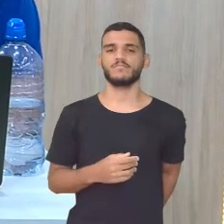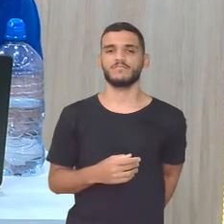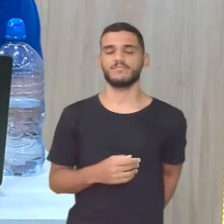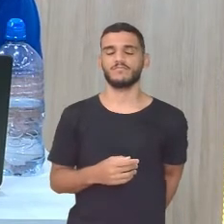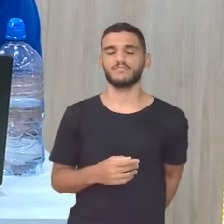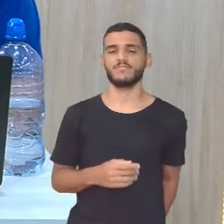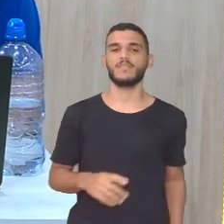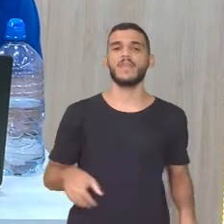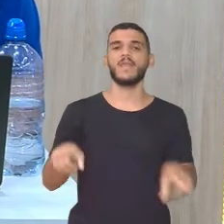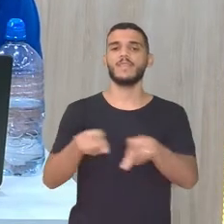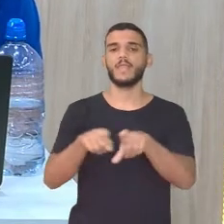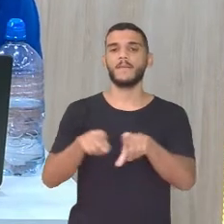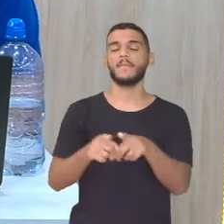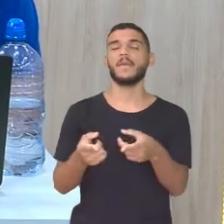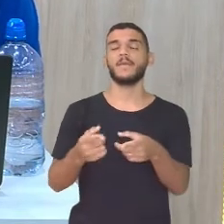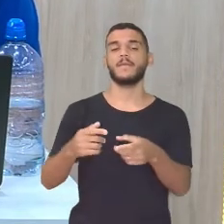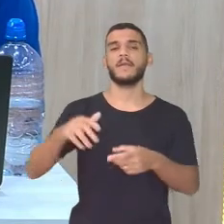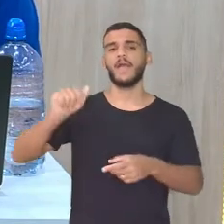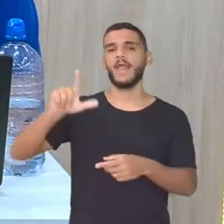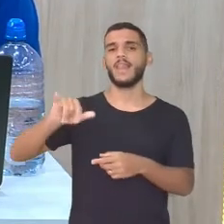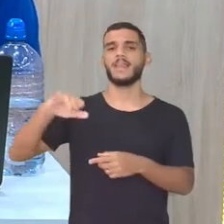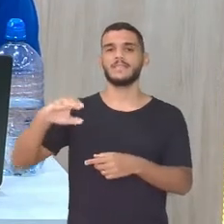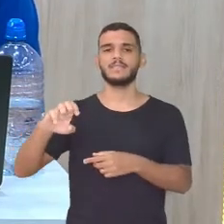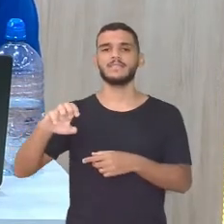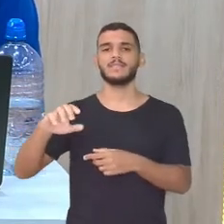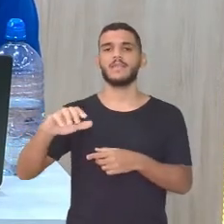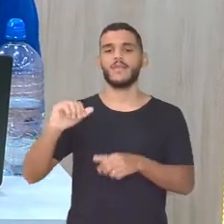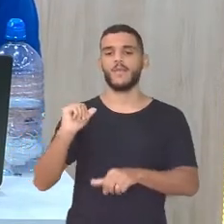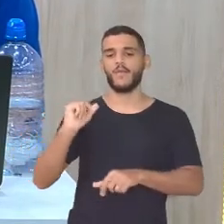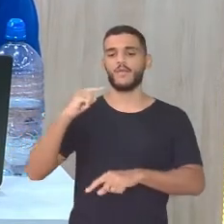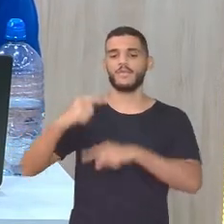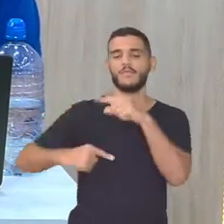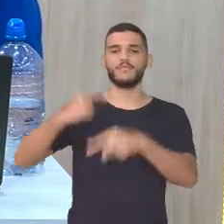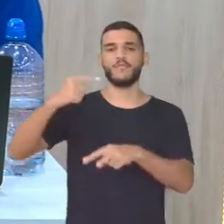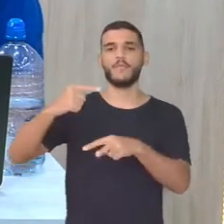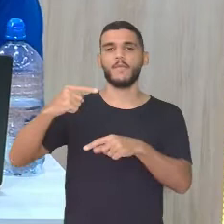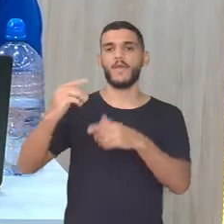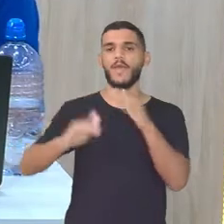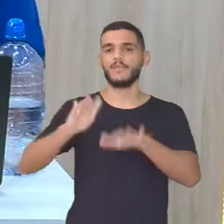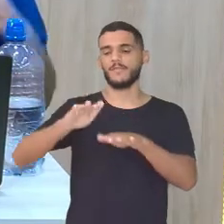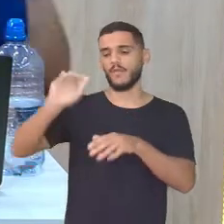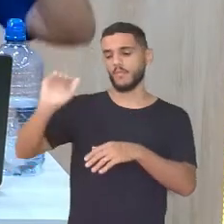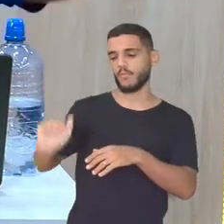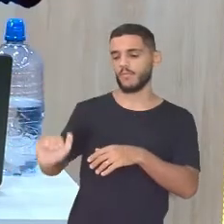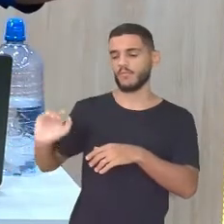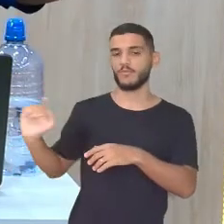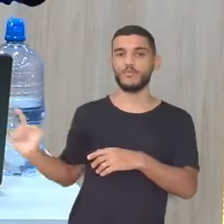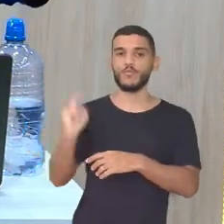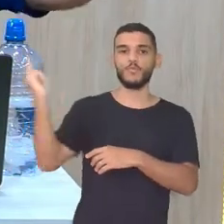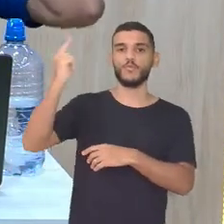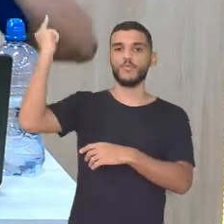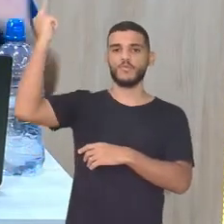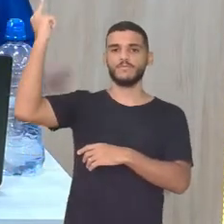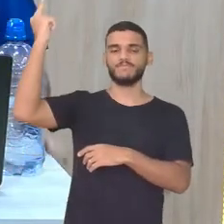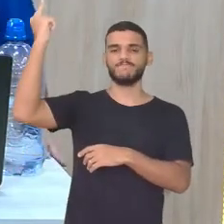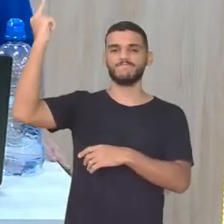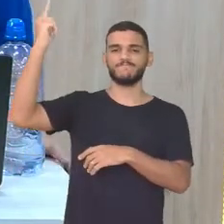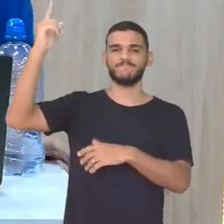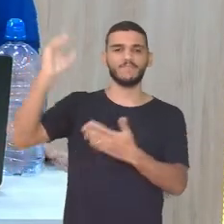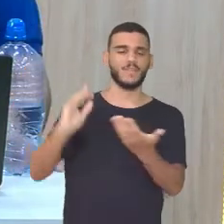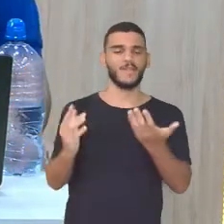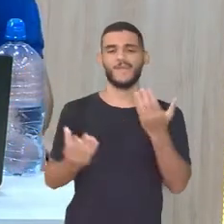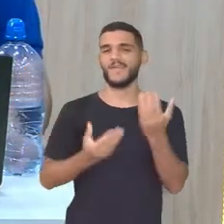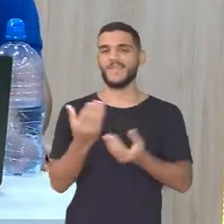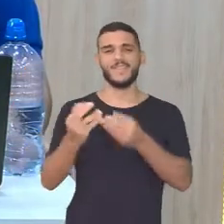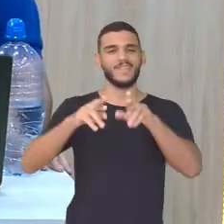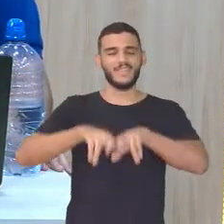elementos que fazem com que a Alice mude de tamanho ao longo da narrativa. Então, uma hora ela tá gigante, outra hora ela toma uma poção e fica pequena de